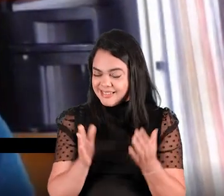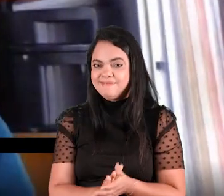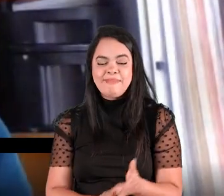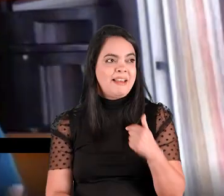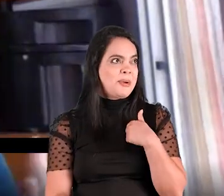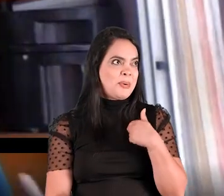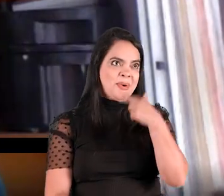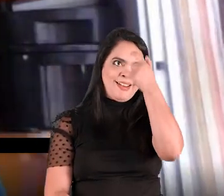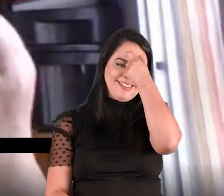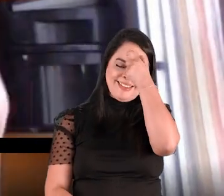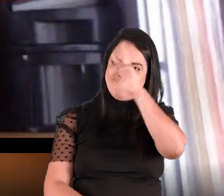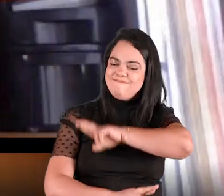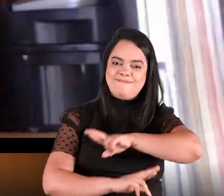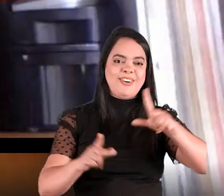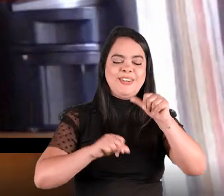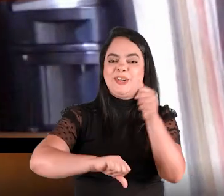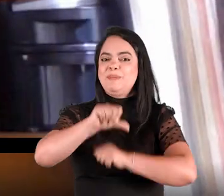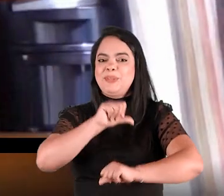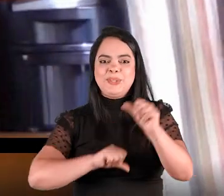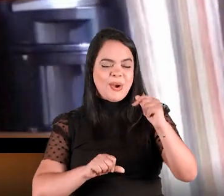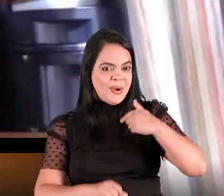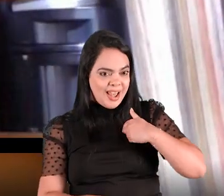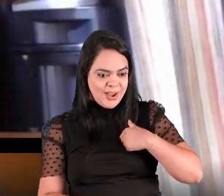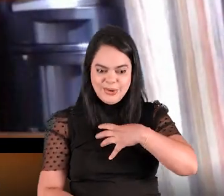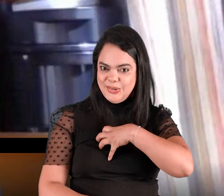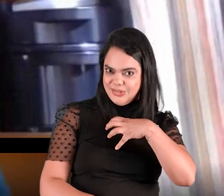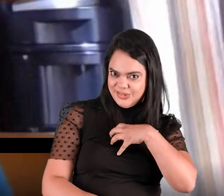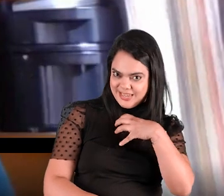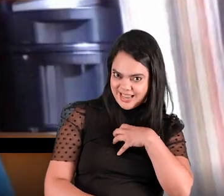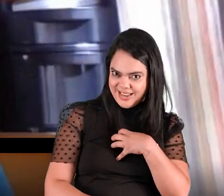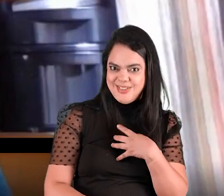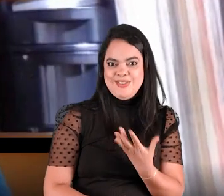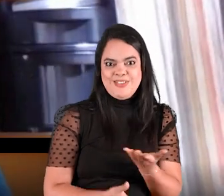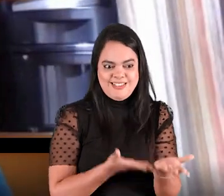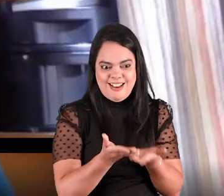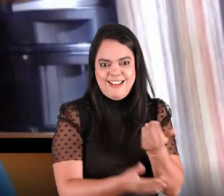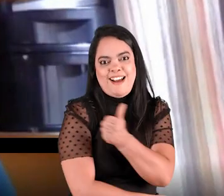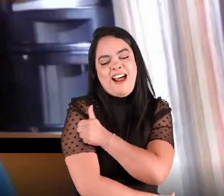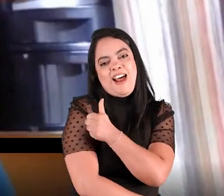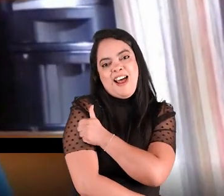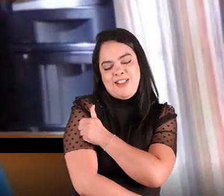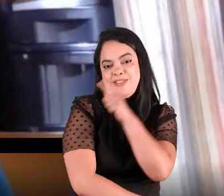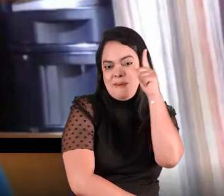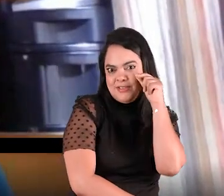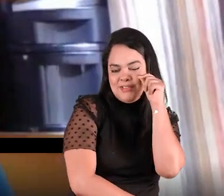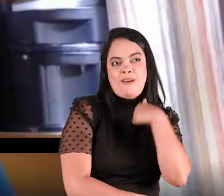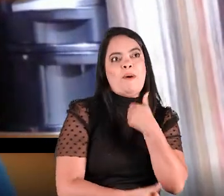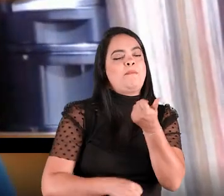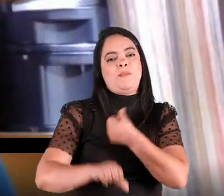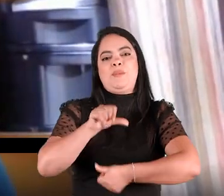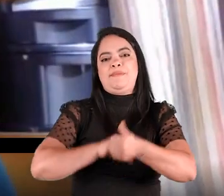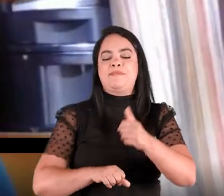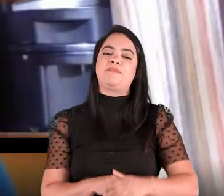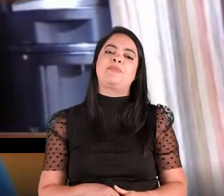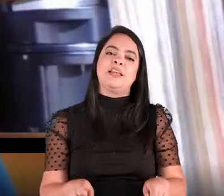concepções mudam, a minha vida com ela mudaria muito. E aí eu vou falar de uma outra experiência que eu tive. Eu